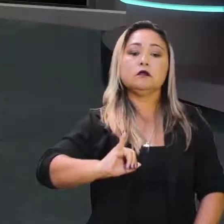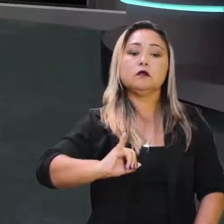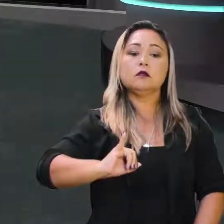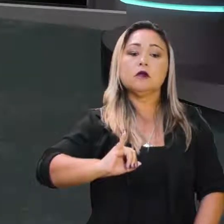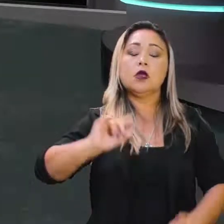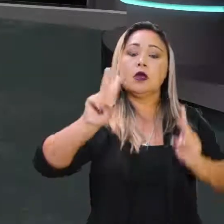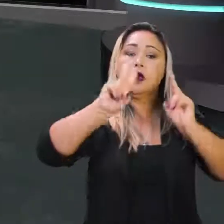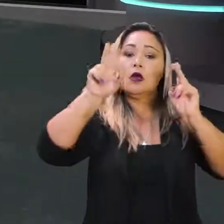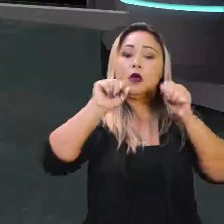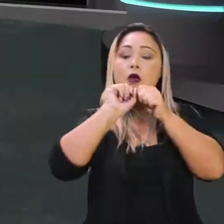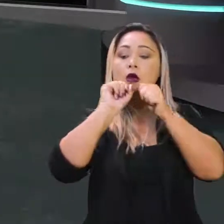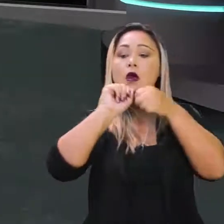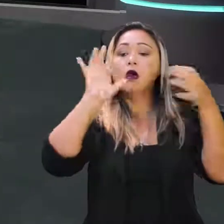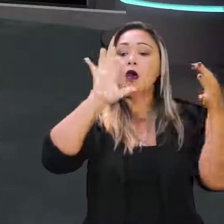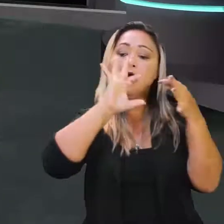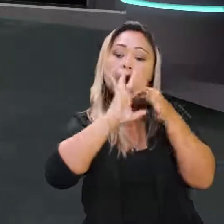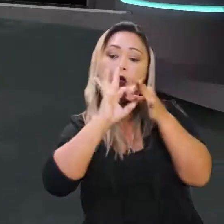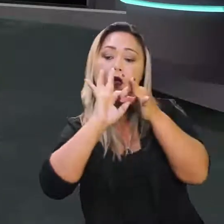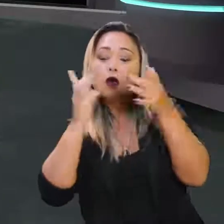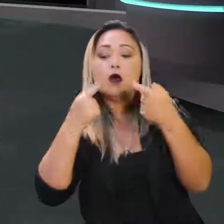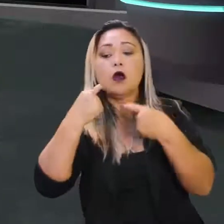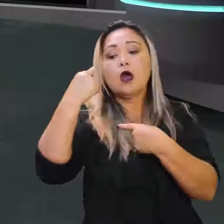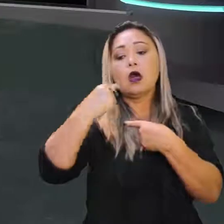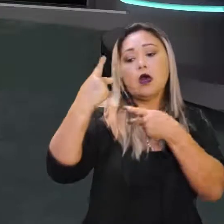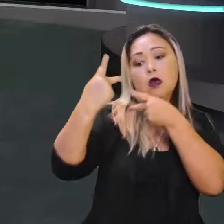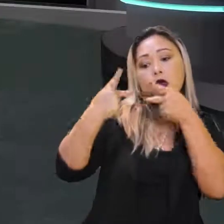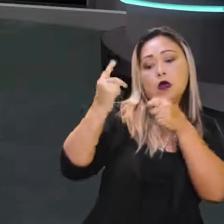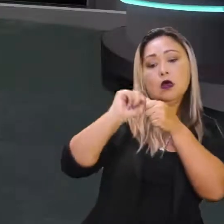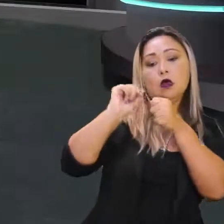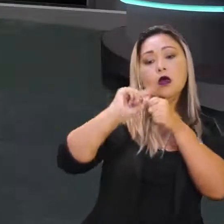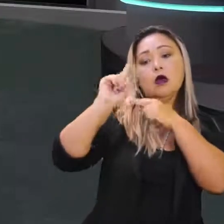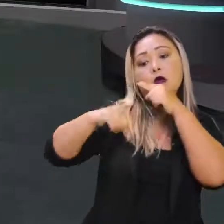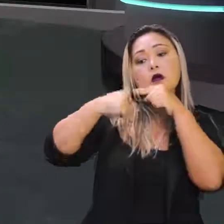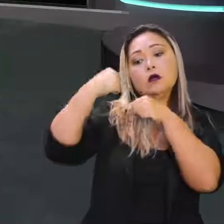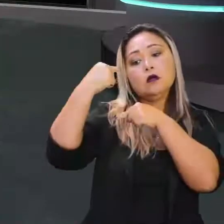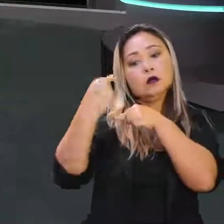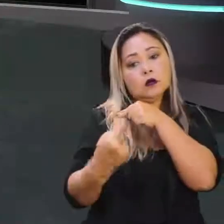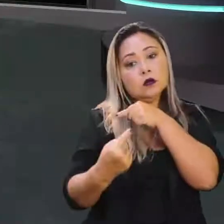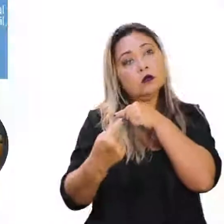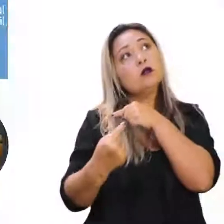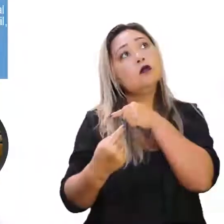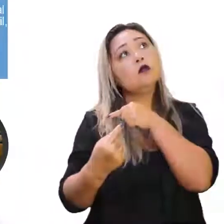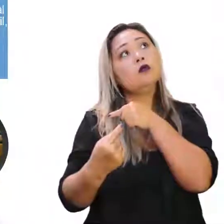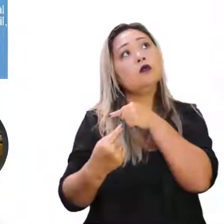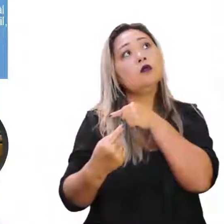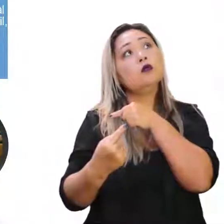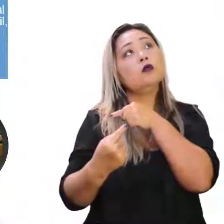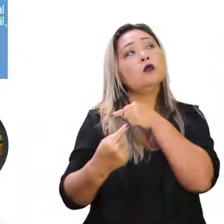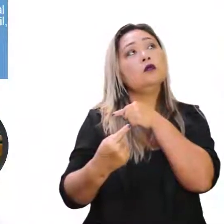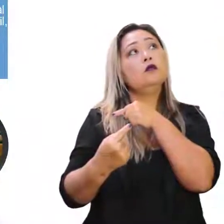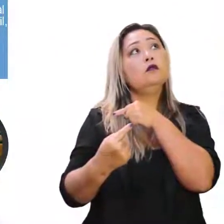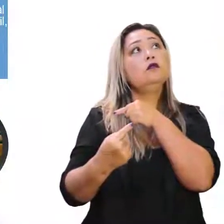que levam o contexto da política, né, professor? Isso. E em seguida voltamos lá para o